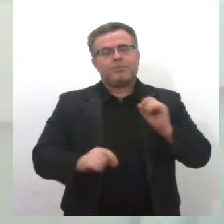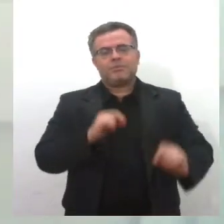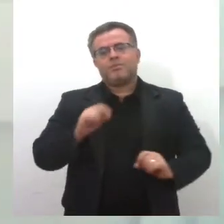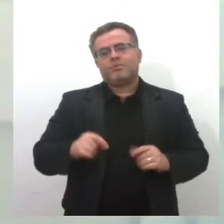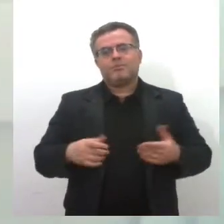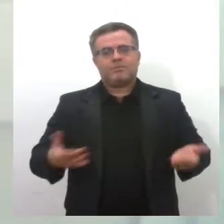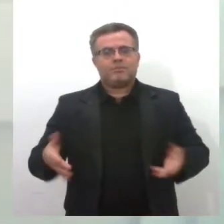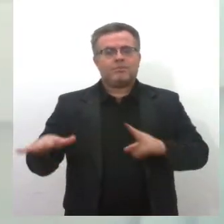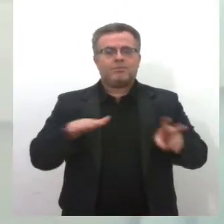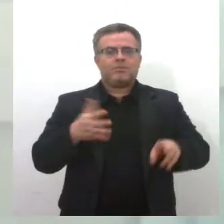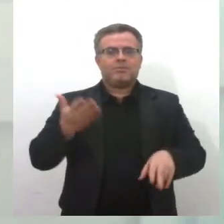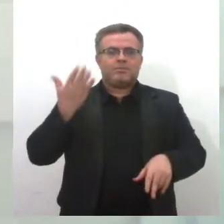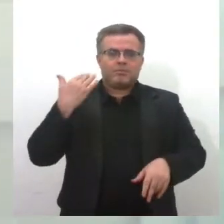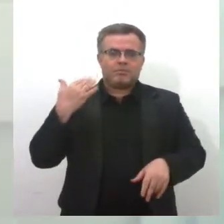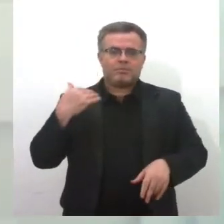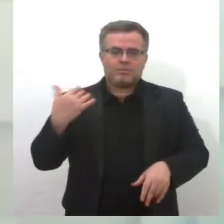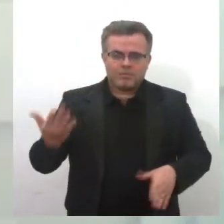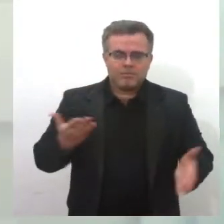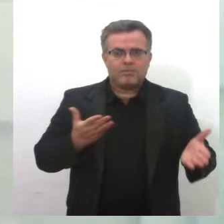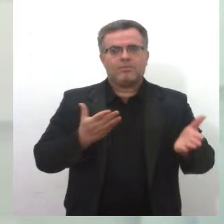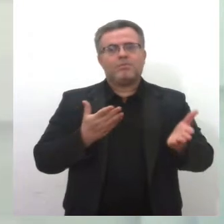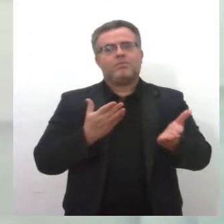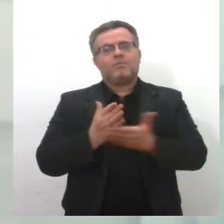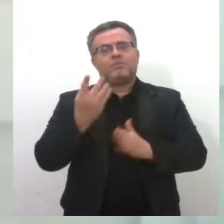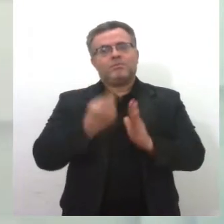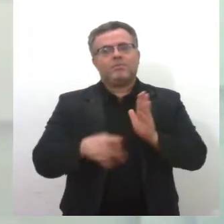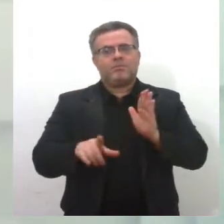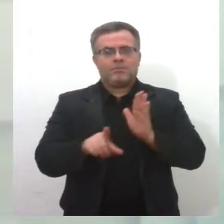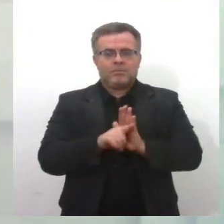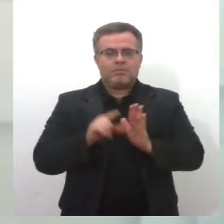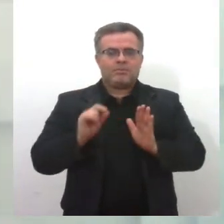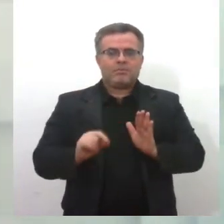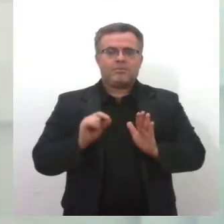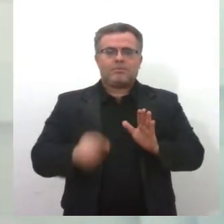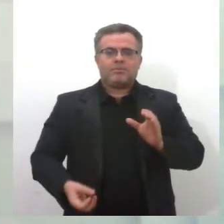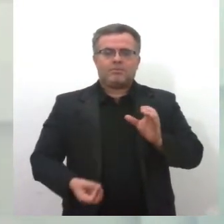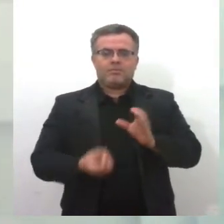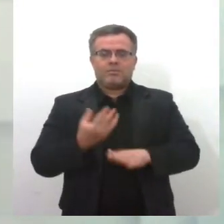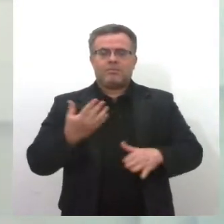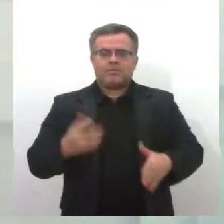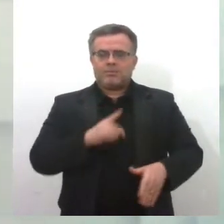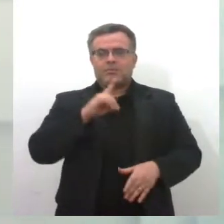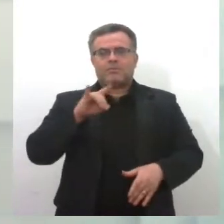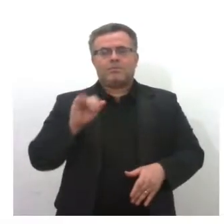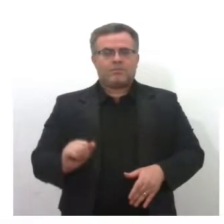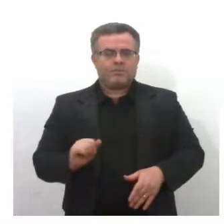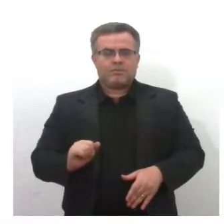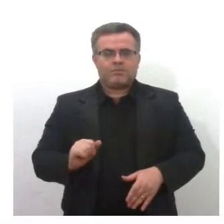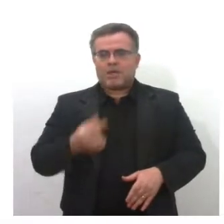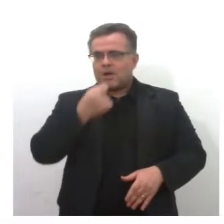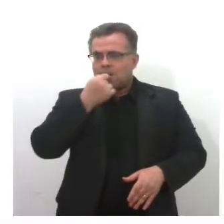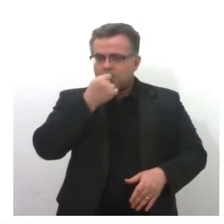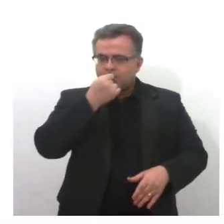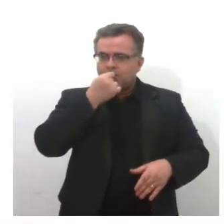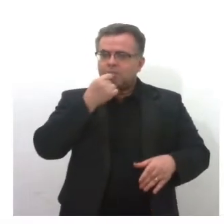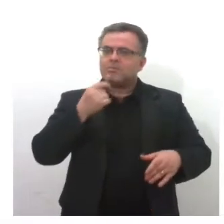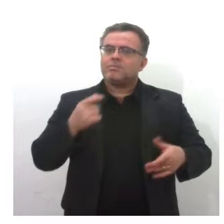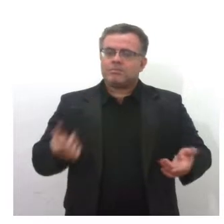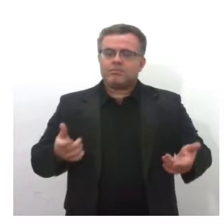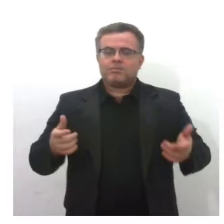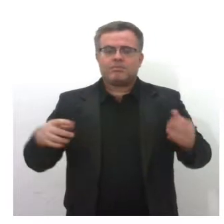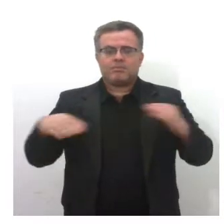semana passada foi aprovado um projeto de lei que cria o Dia Estadual de Agente de Trânsito em Sergipe. O